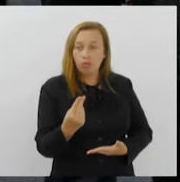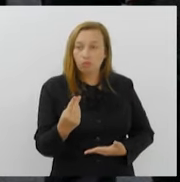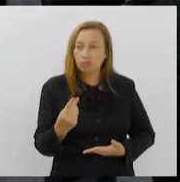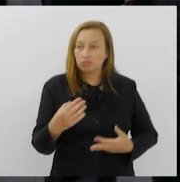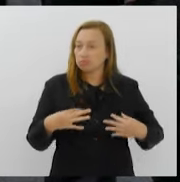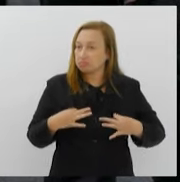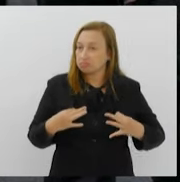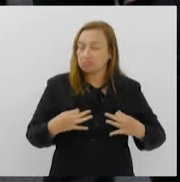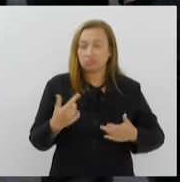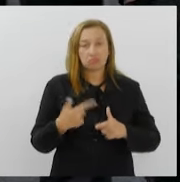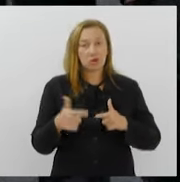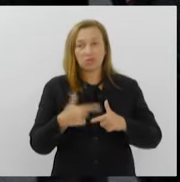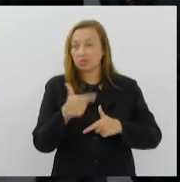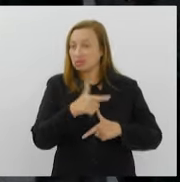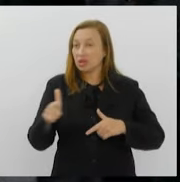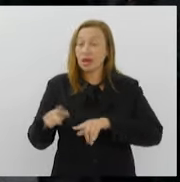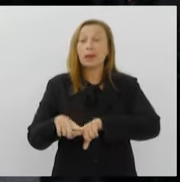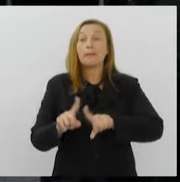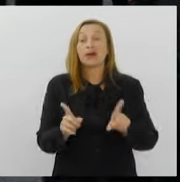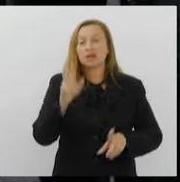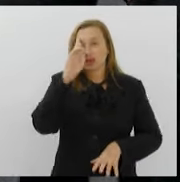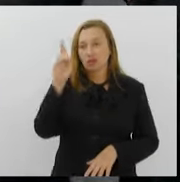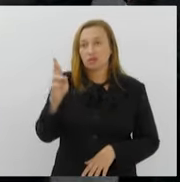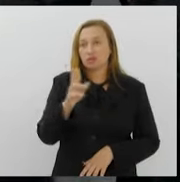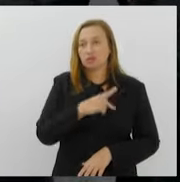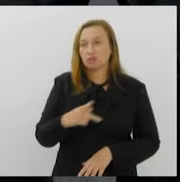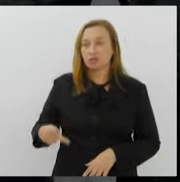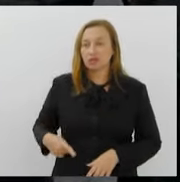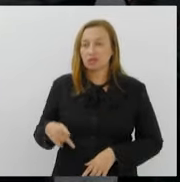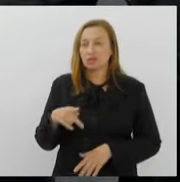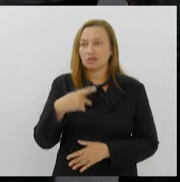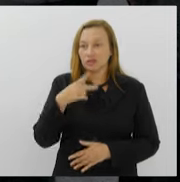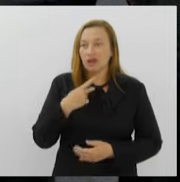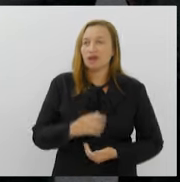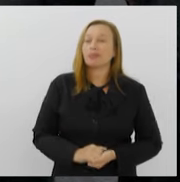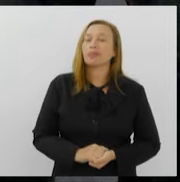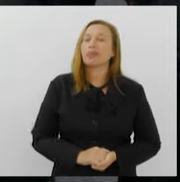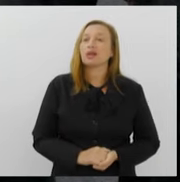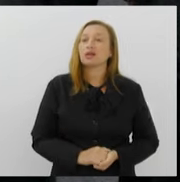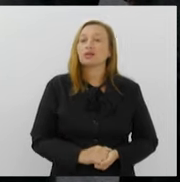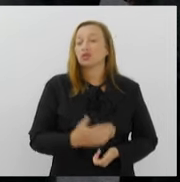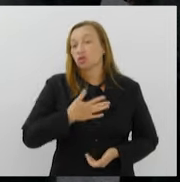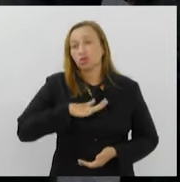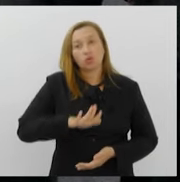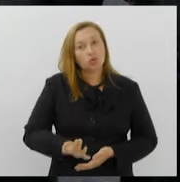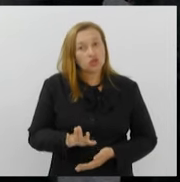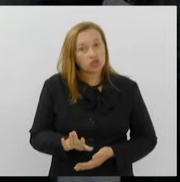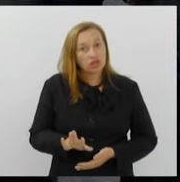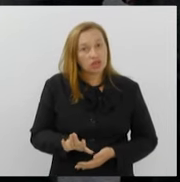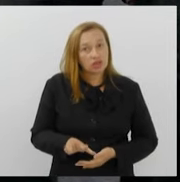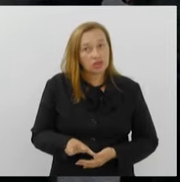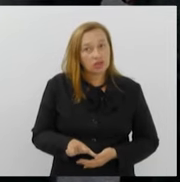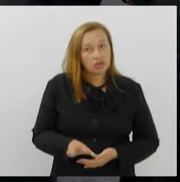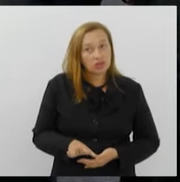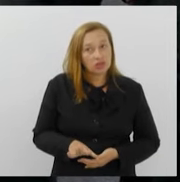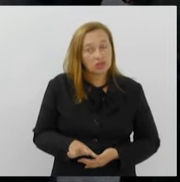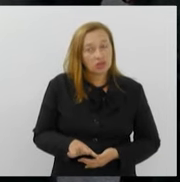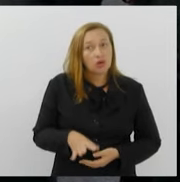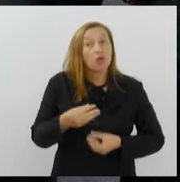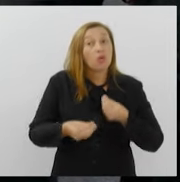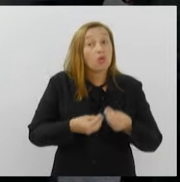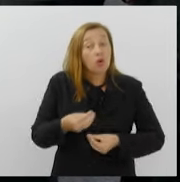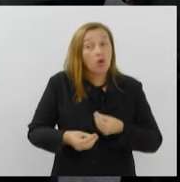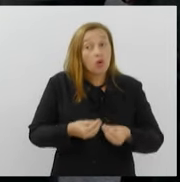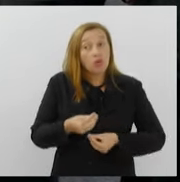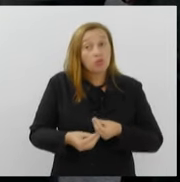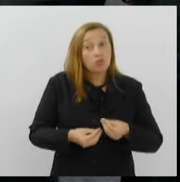problema algum. Mas eu também, presidente, não posso deixar de manifestar que eu não gostei do tom que foi colocado no